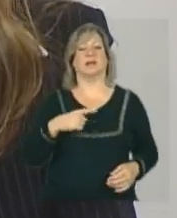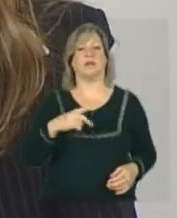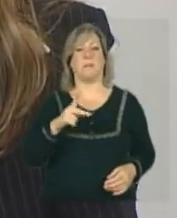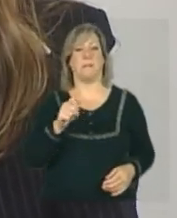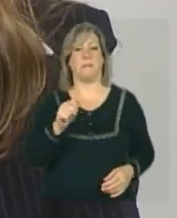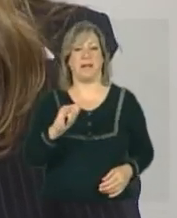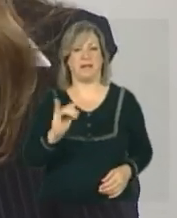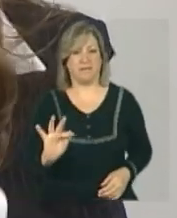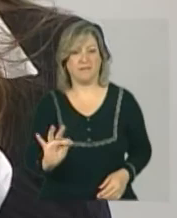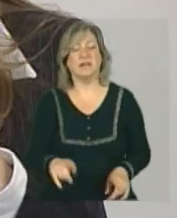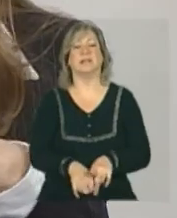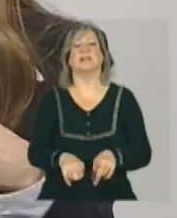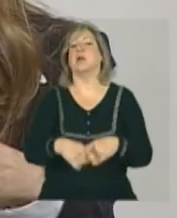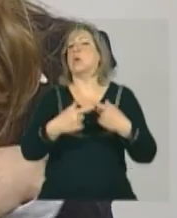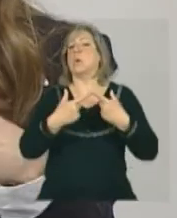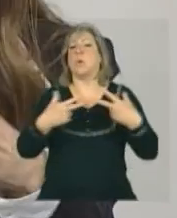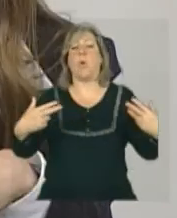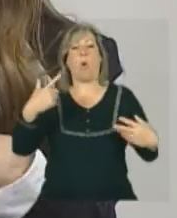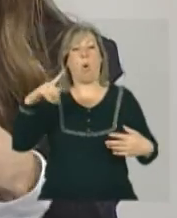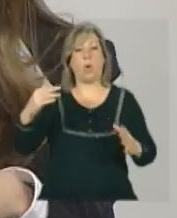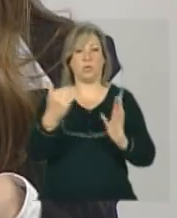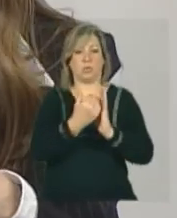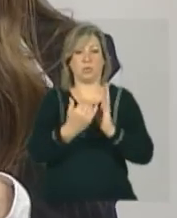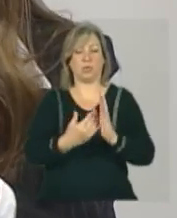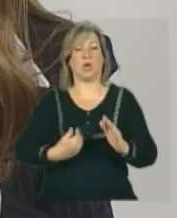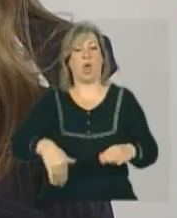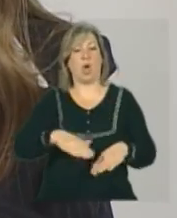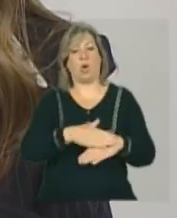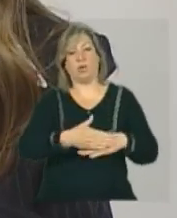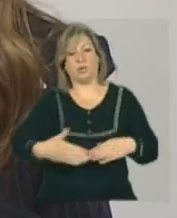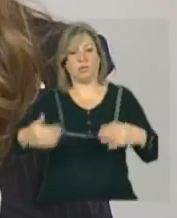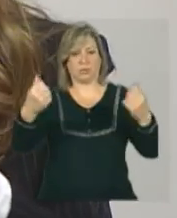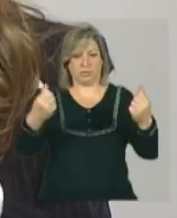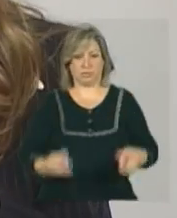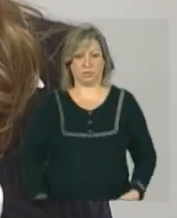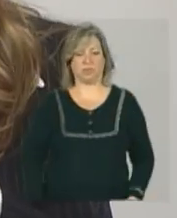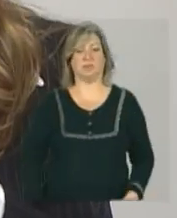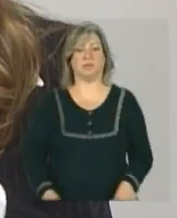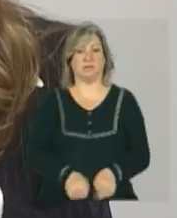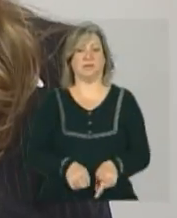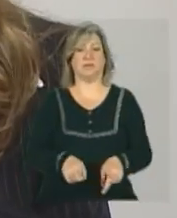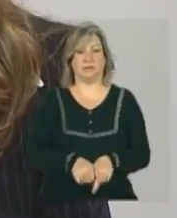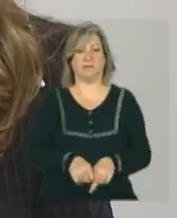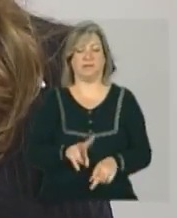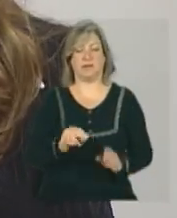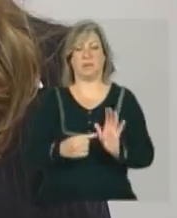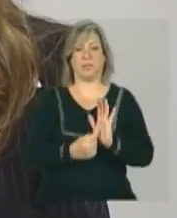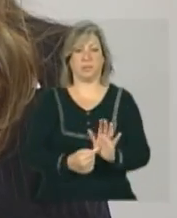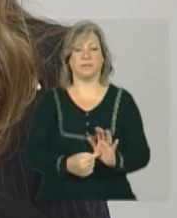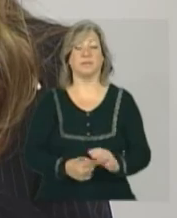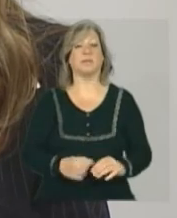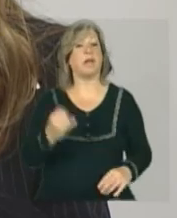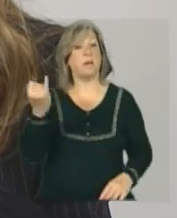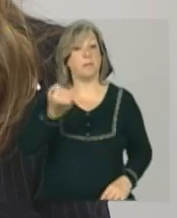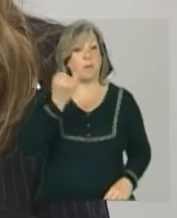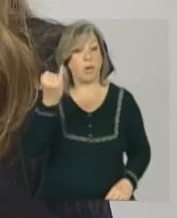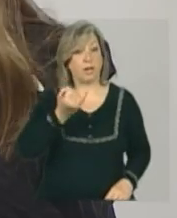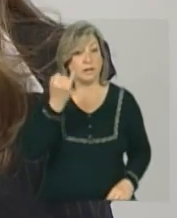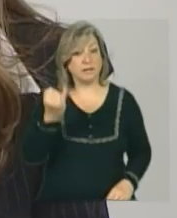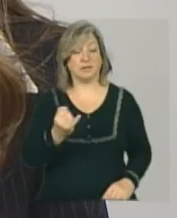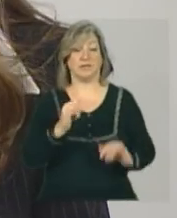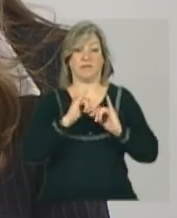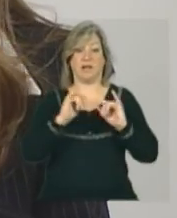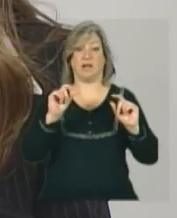principalmente, e outras atividades que, ao longo da nossa conversa aqui, a gente vai colocar. É importante ressaltar que ele